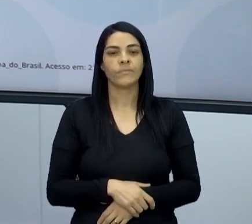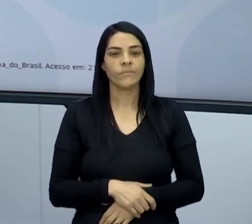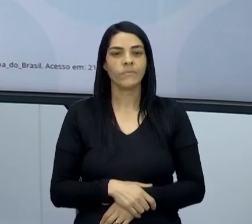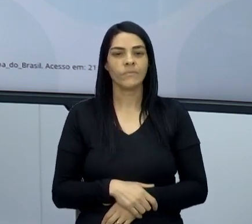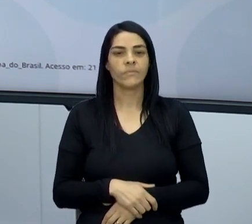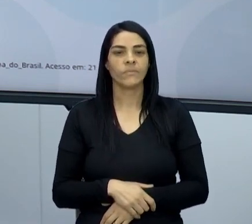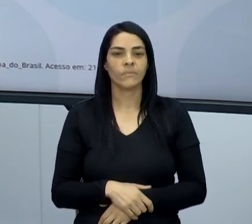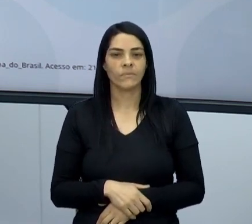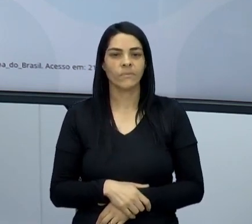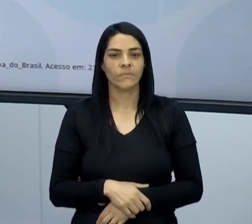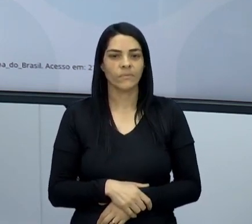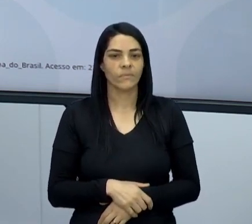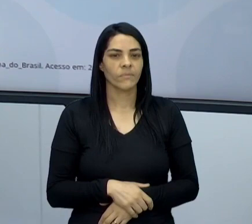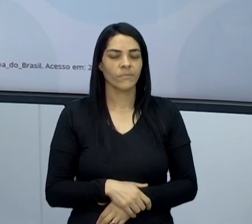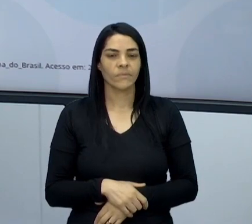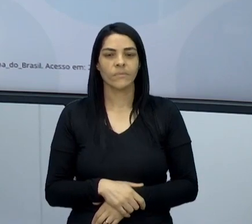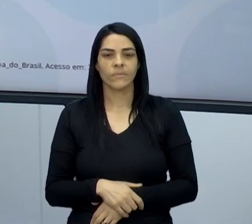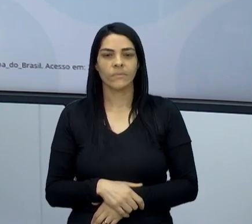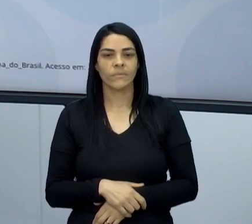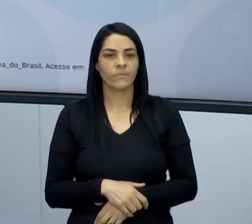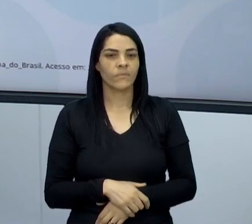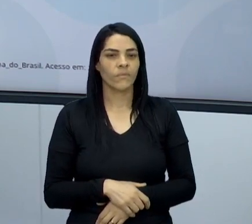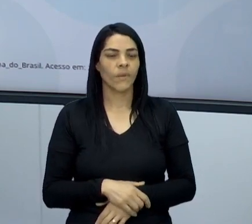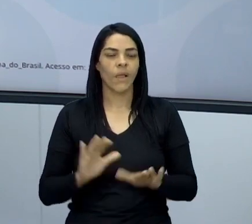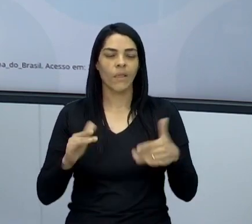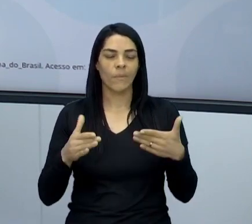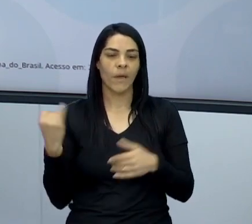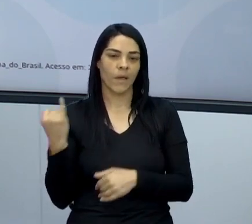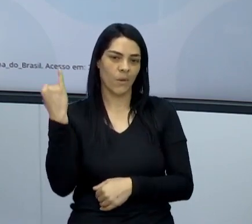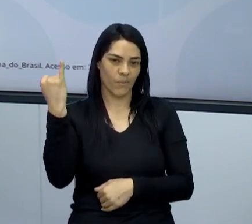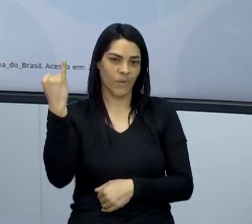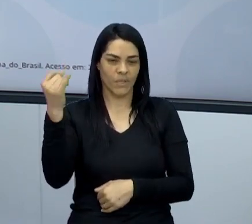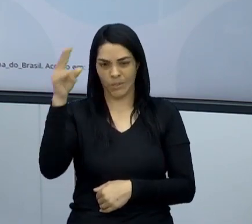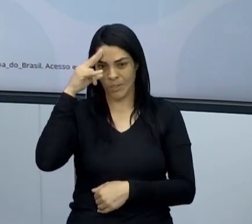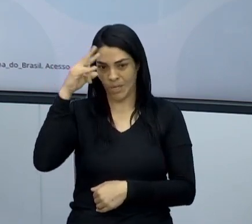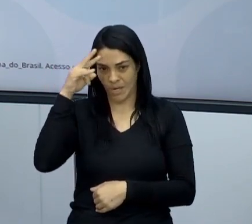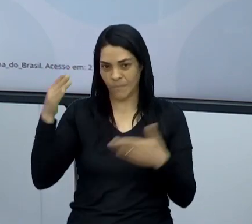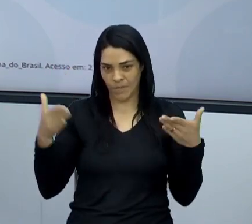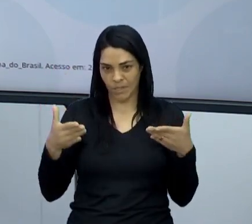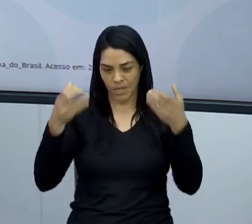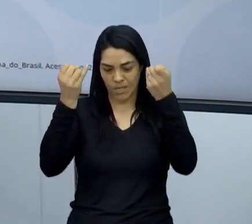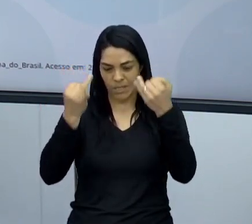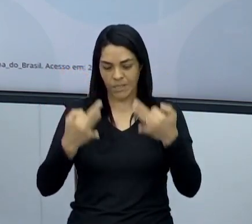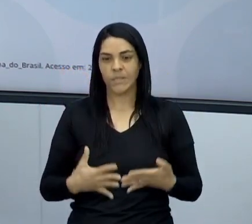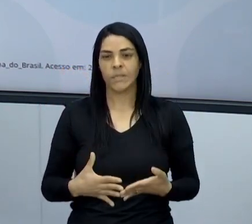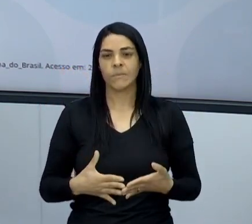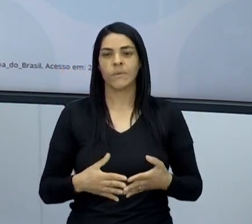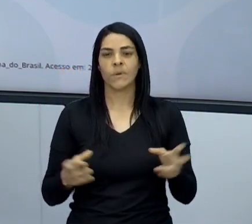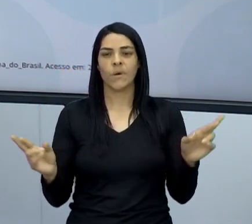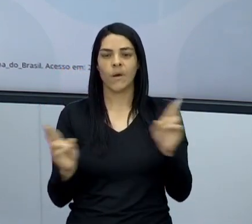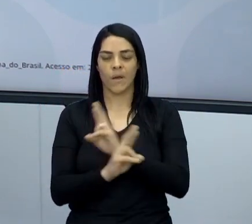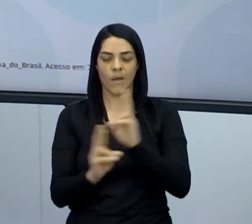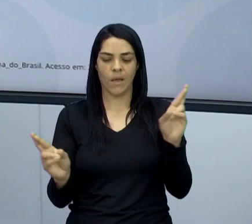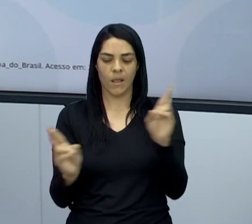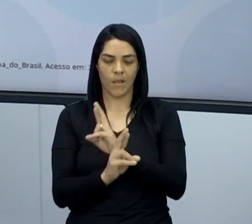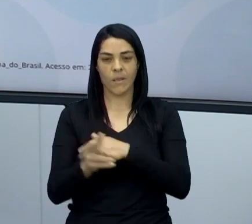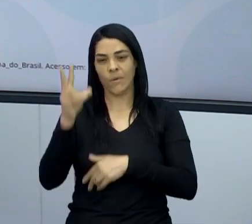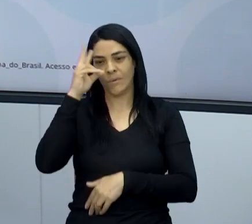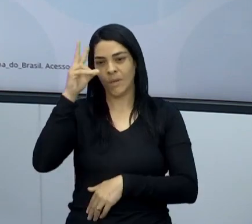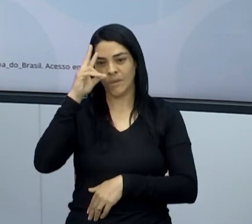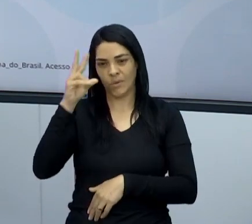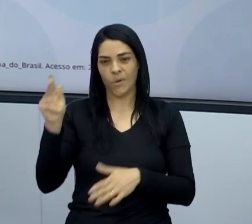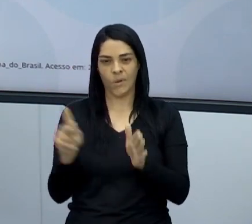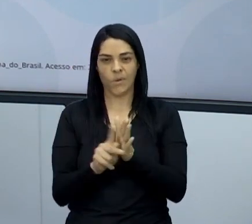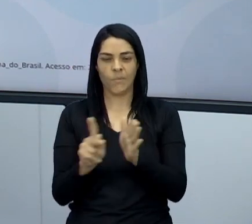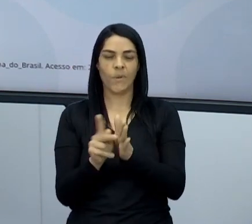filmes de Hollywood. Tá bom? Uma coisa importante, olha, lembra que eu falei para vocês sobre a relação história do cinema? Estamos